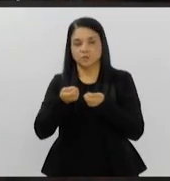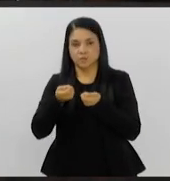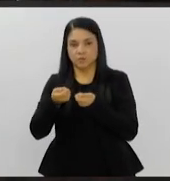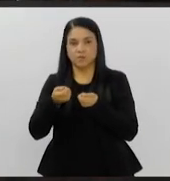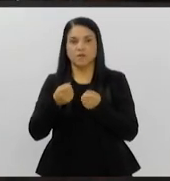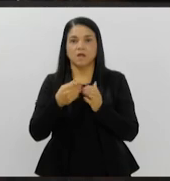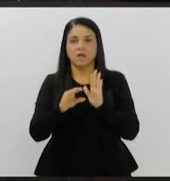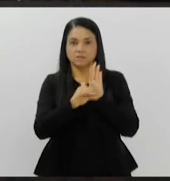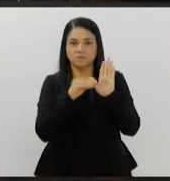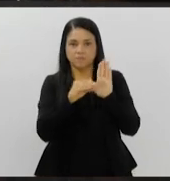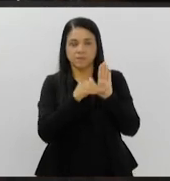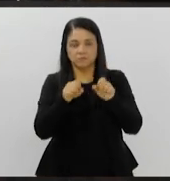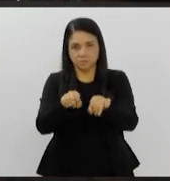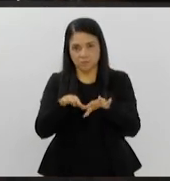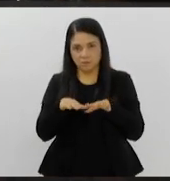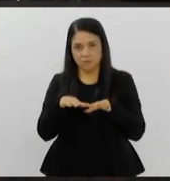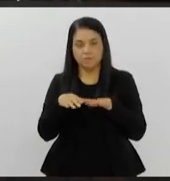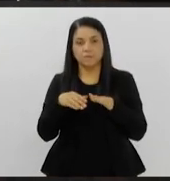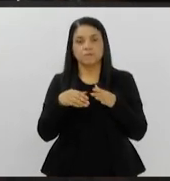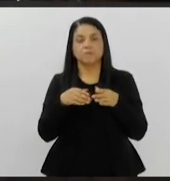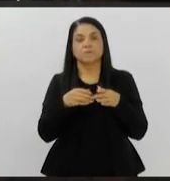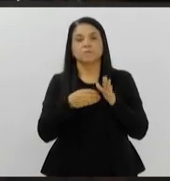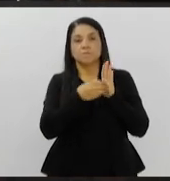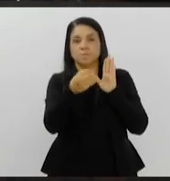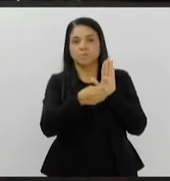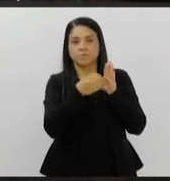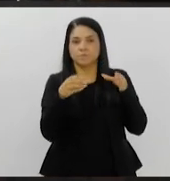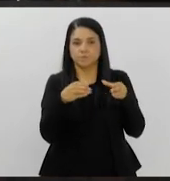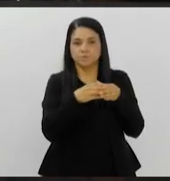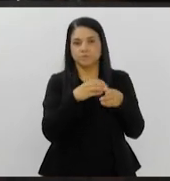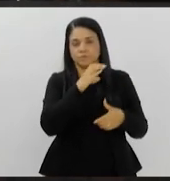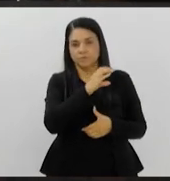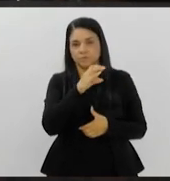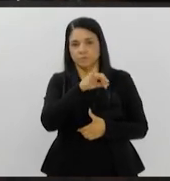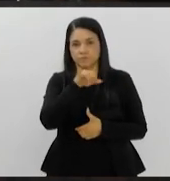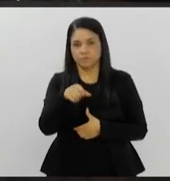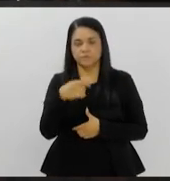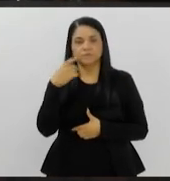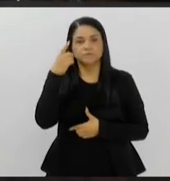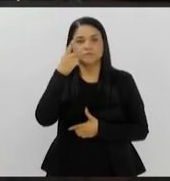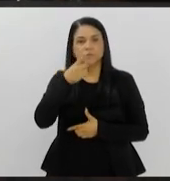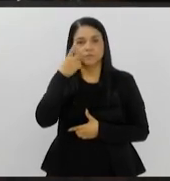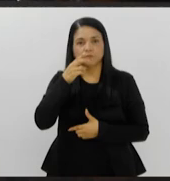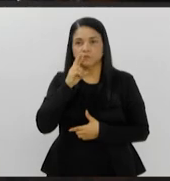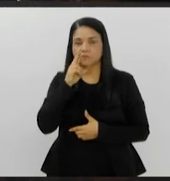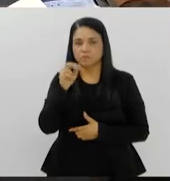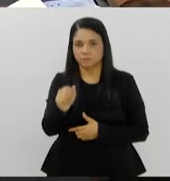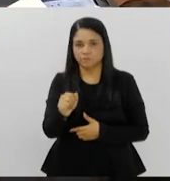as emendas de plenário. Para emitir parecer pela Comissão de Constituição e Justiça, deputado Rodrigo Amorim,